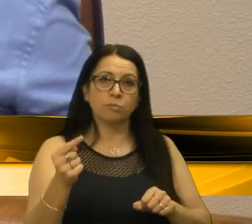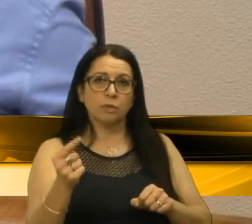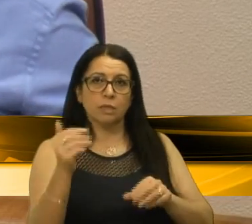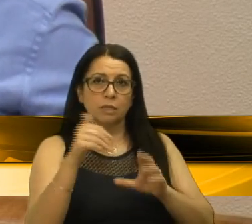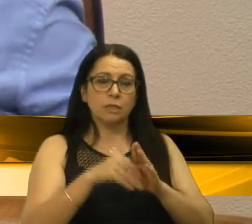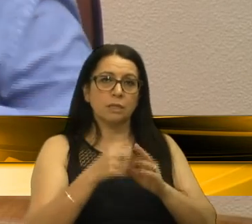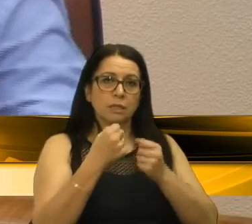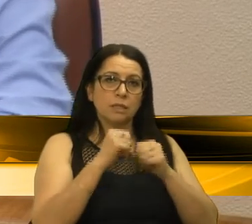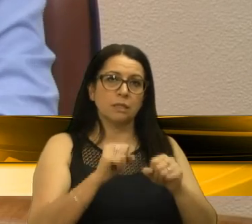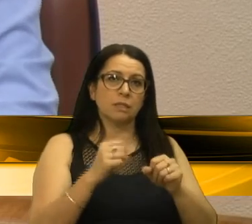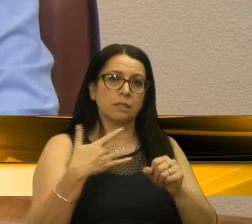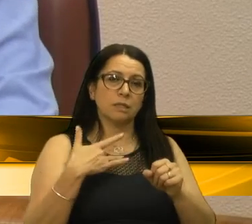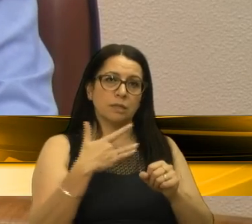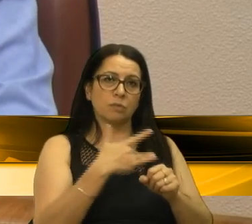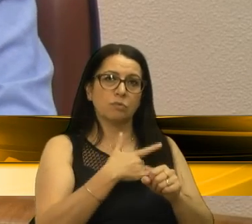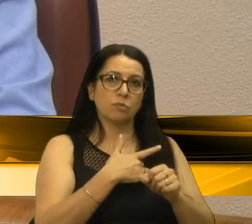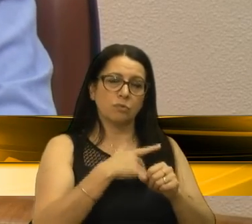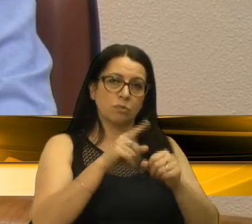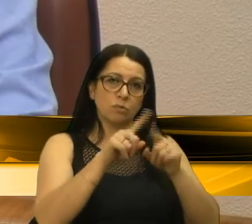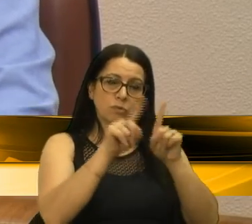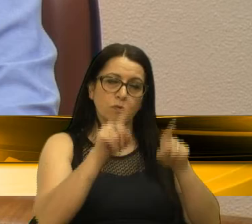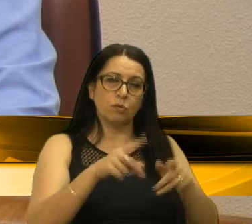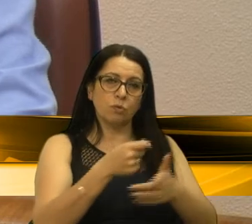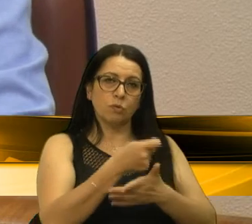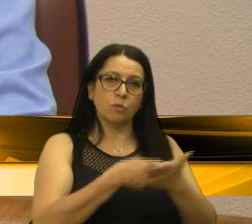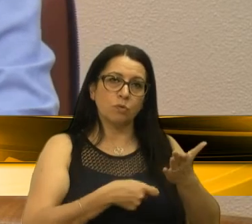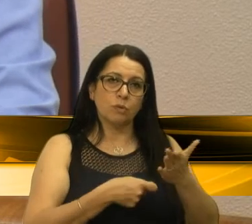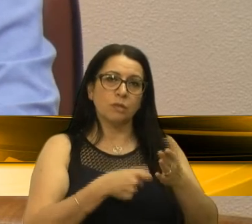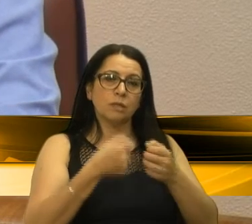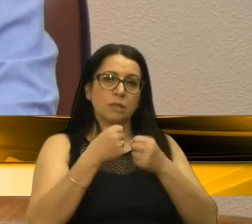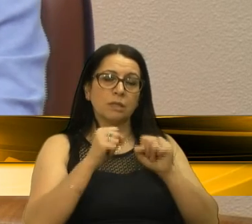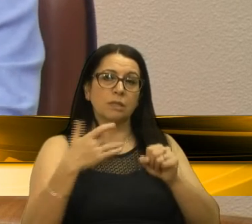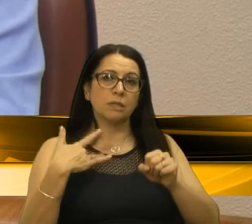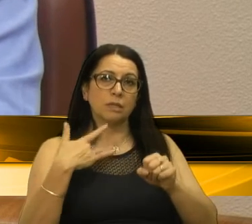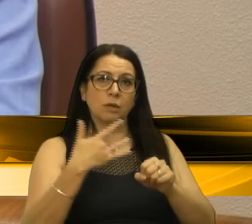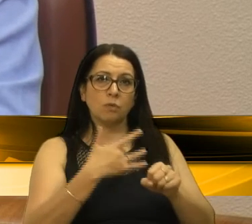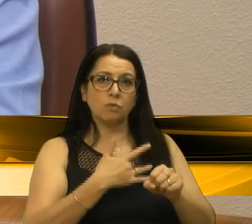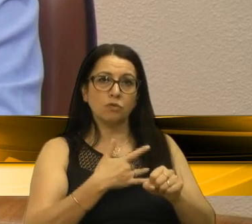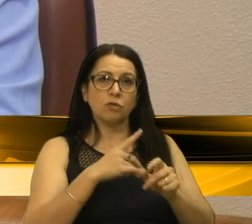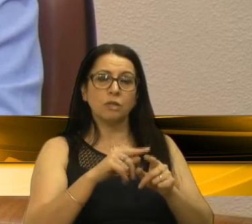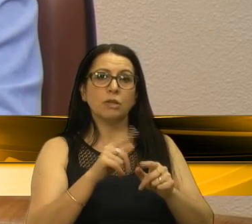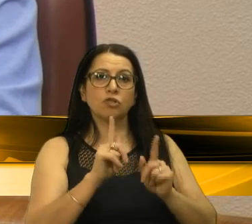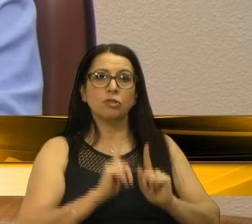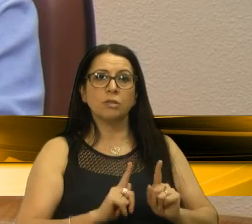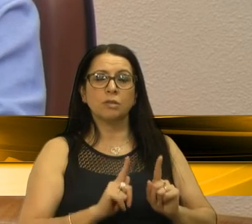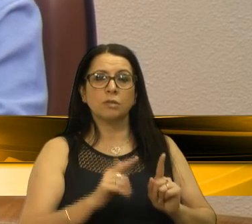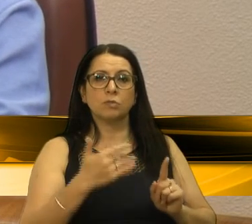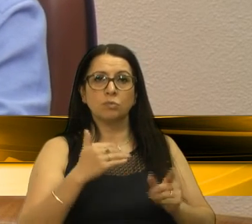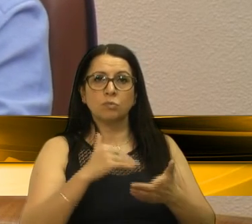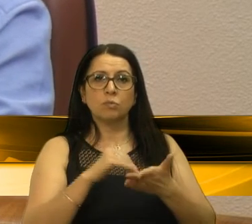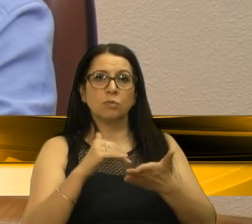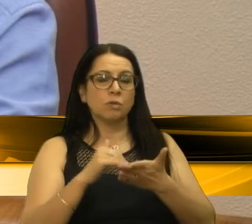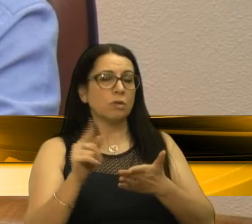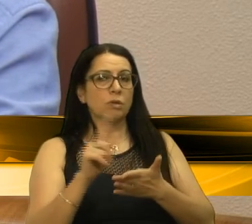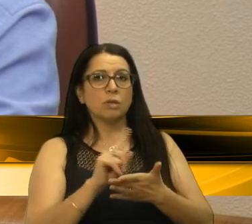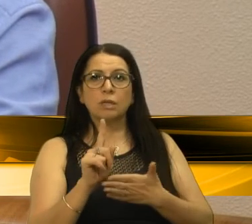da Secretaria da Saúde, servidores concursados da Secretaria da Saúde, é um ato de gestão do secretário, desde que não fira a competência e